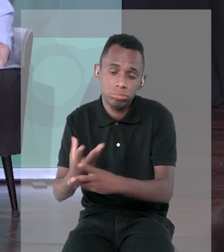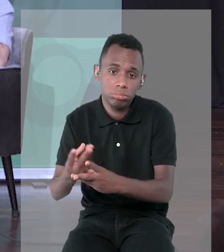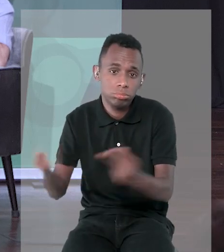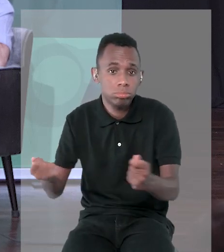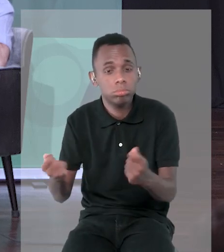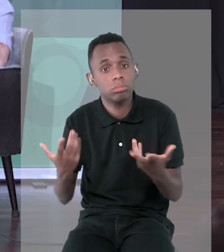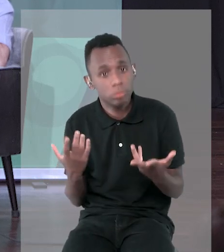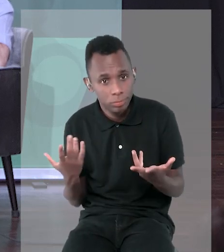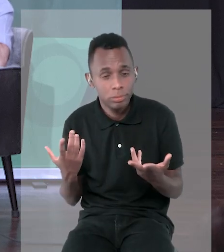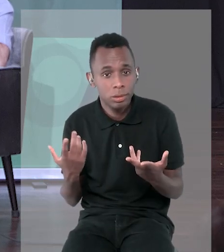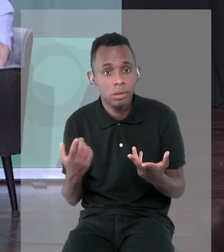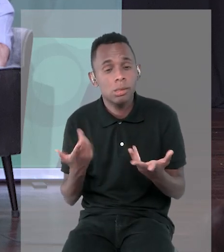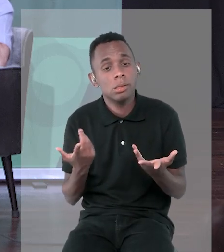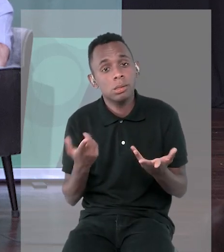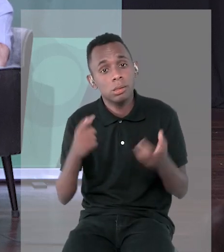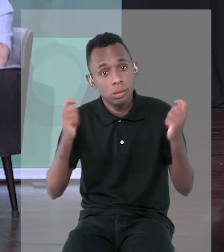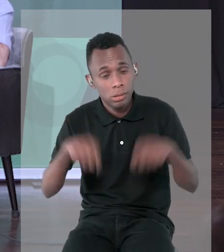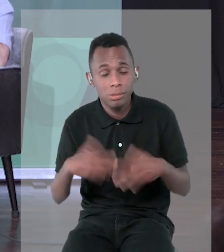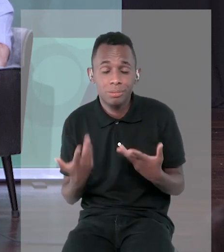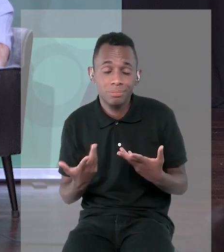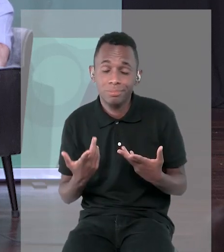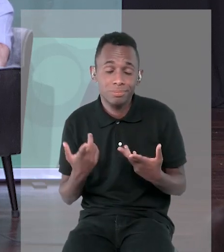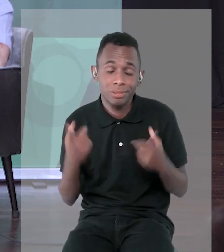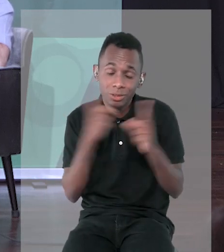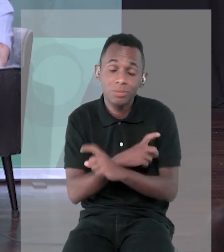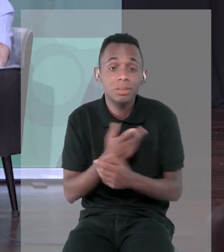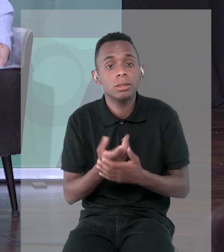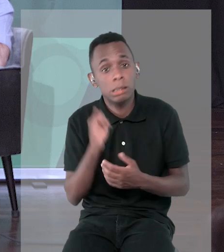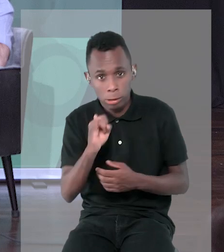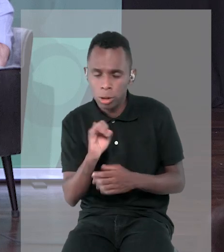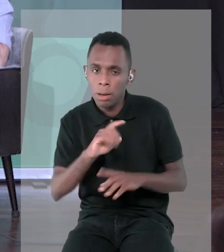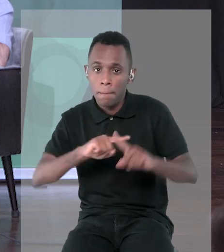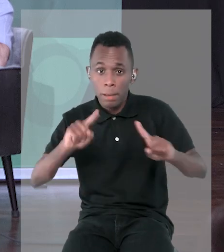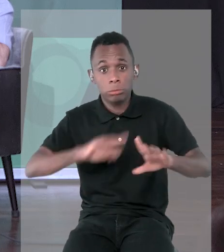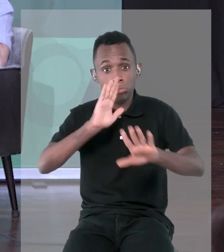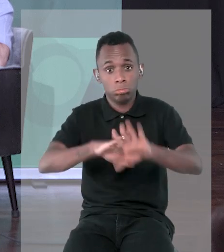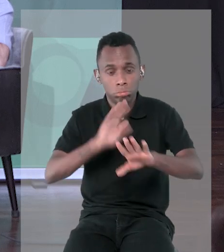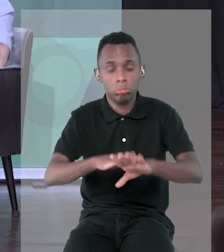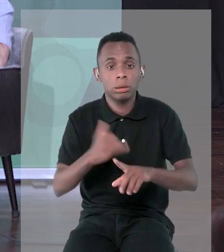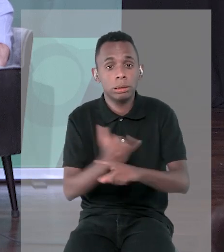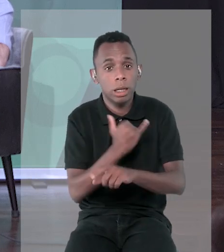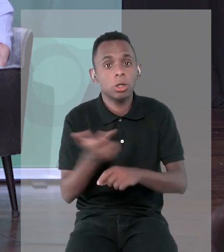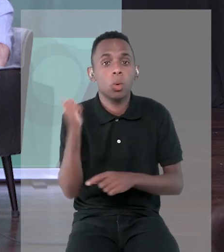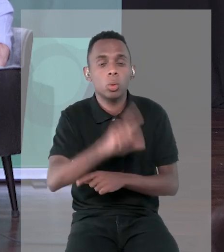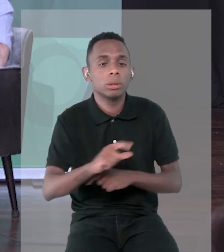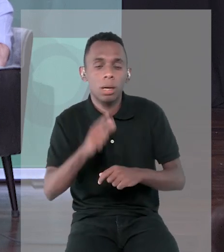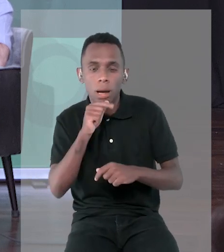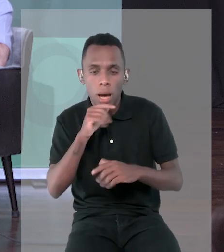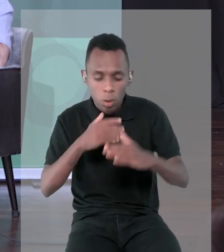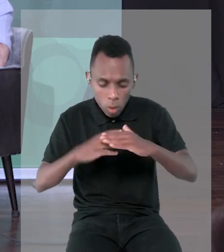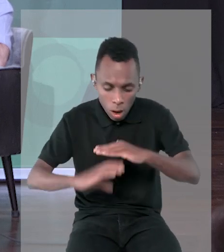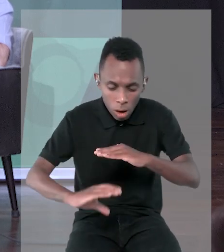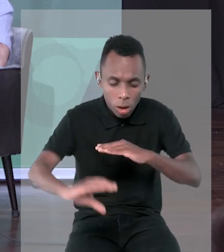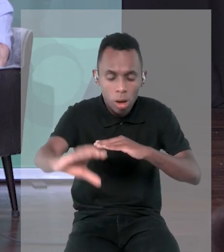que vão fixar a chuva nessa localidade. Então, se a gente consegue trazer água no lençol freático,